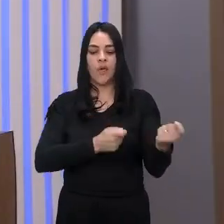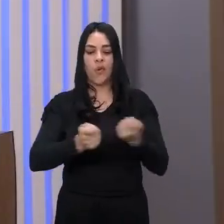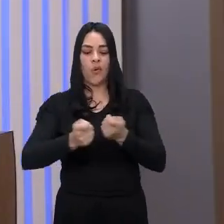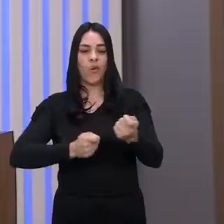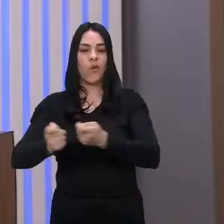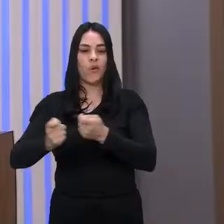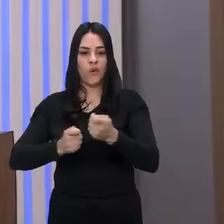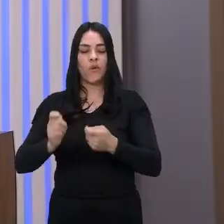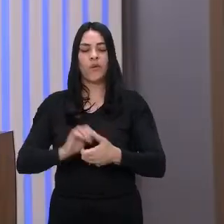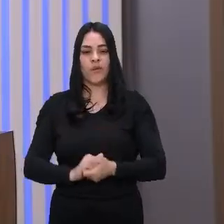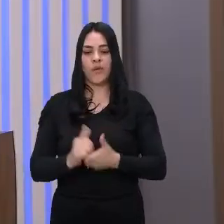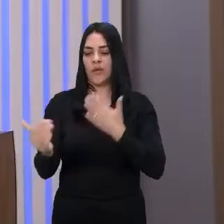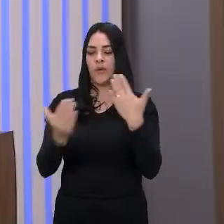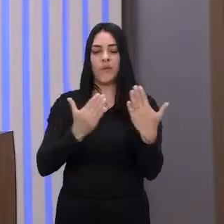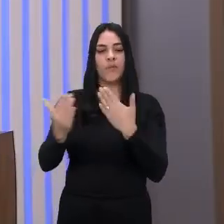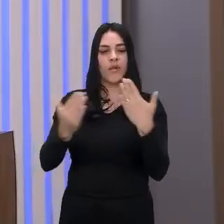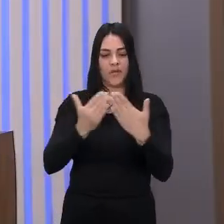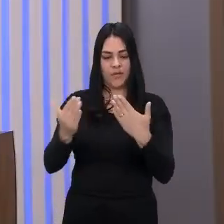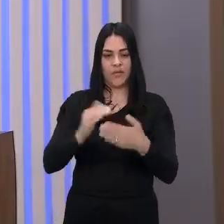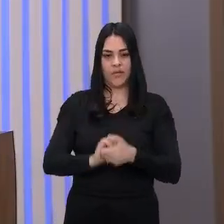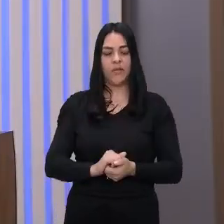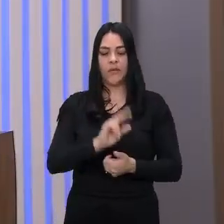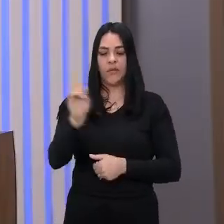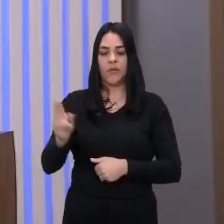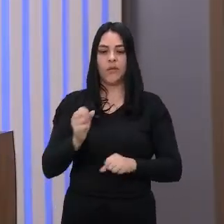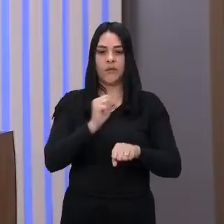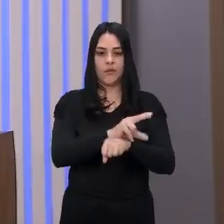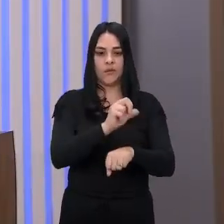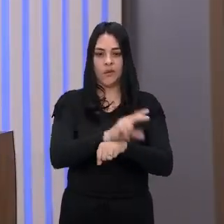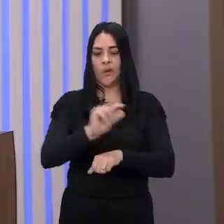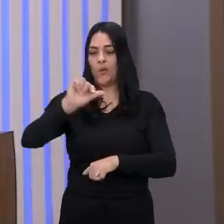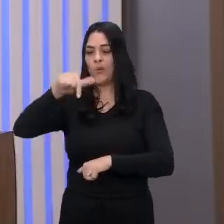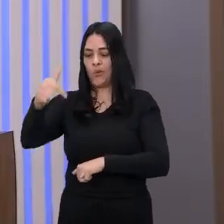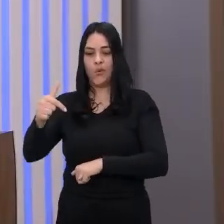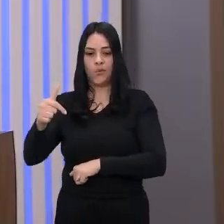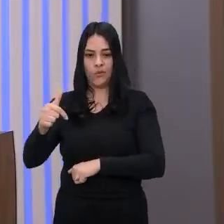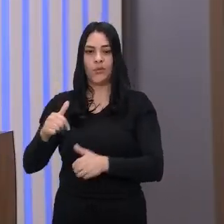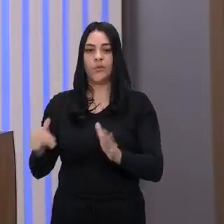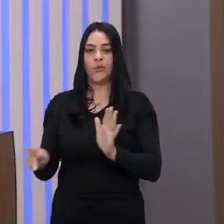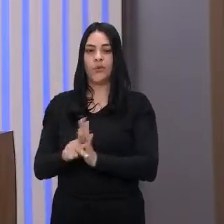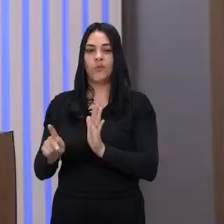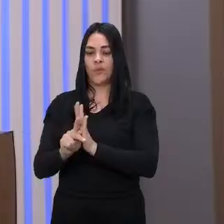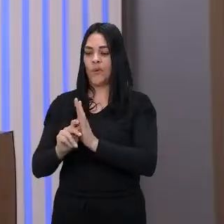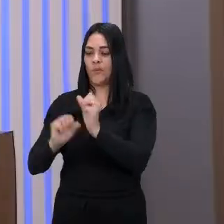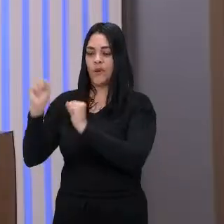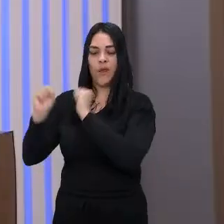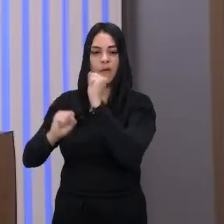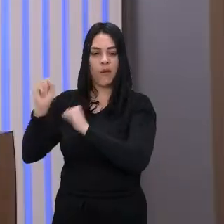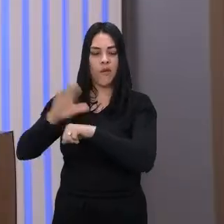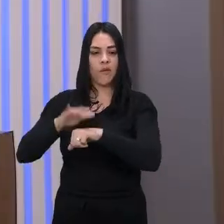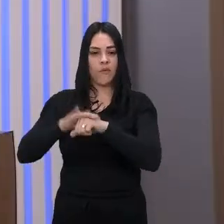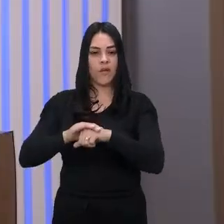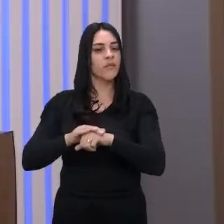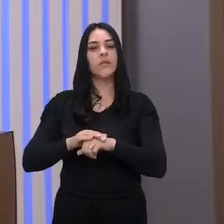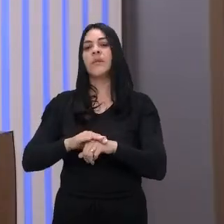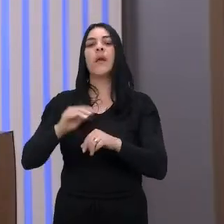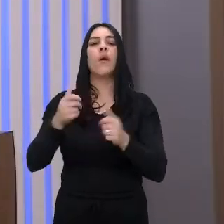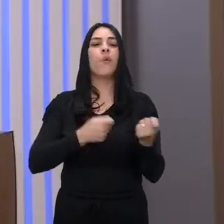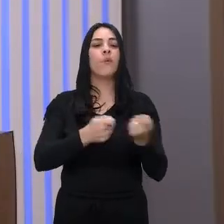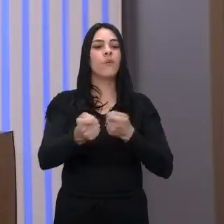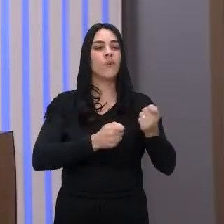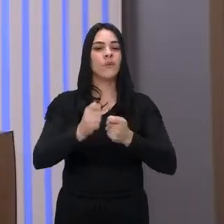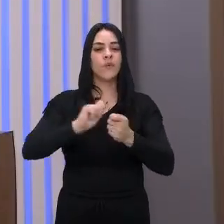e comparativo com a utilização com o biofertilizante, um outro fertilizante industrial, e eu lembro que fazia o controle do crescimento da planta.